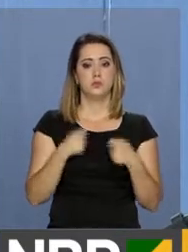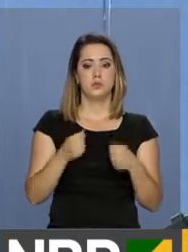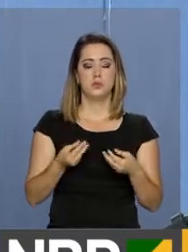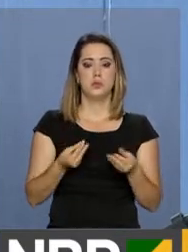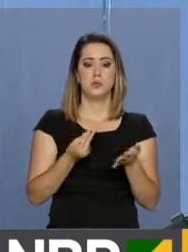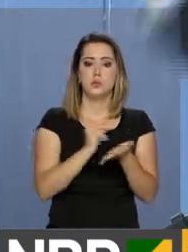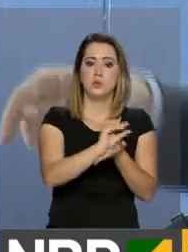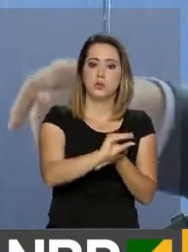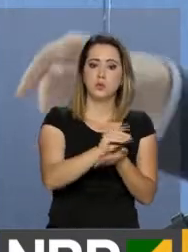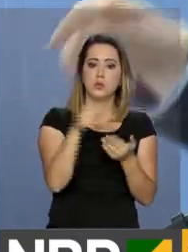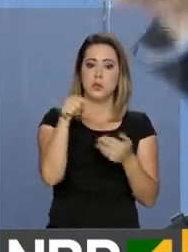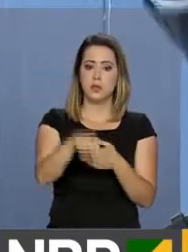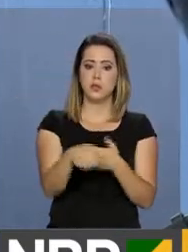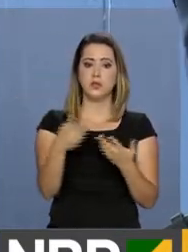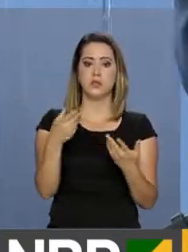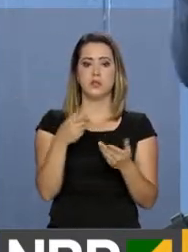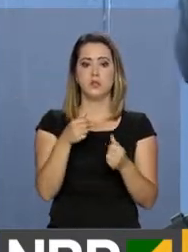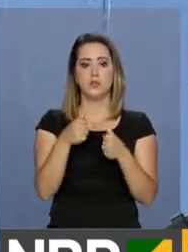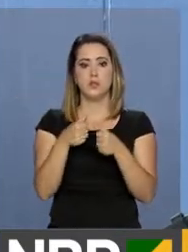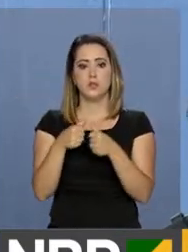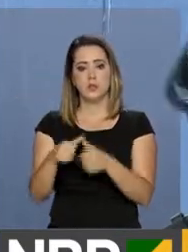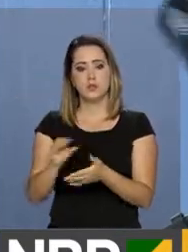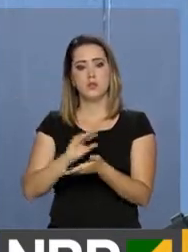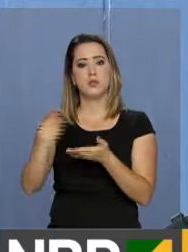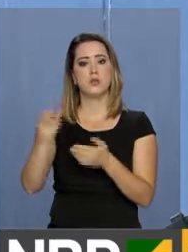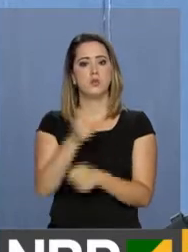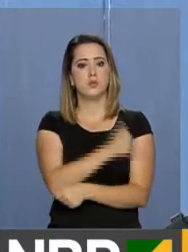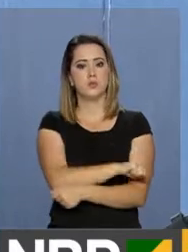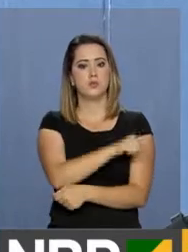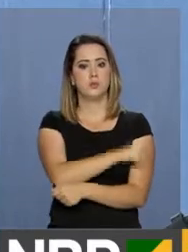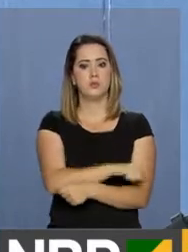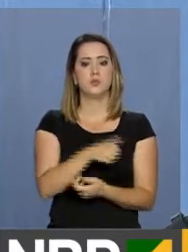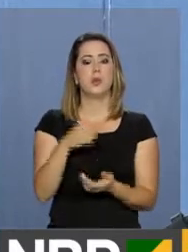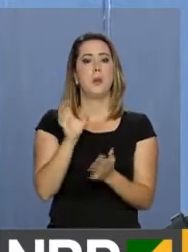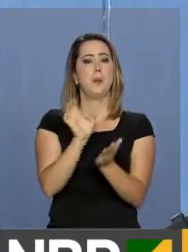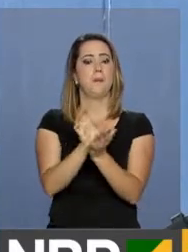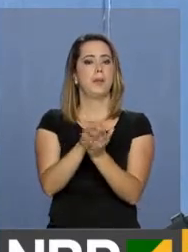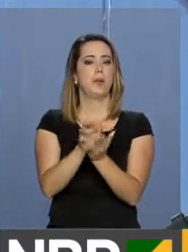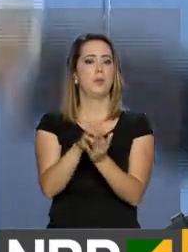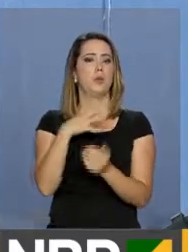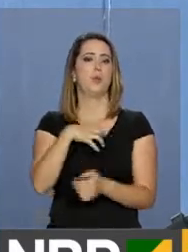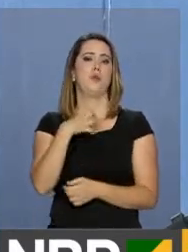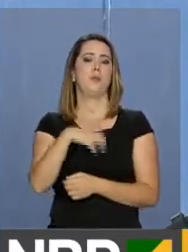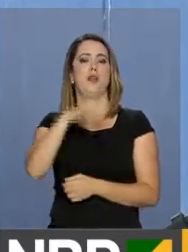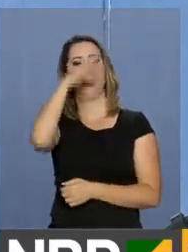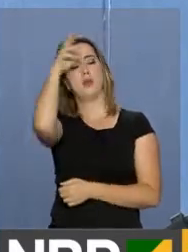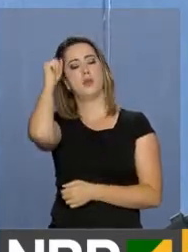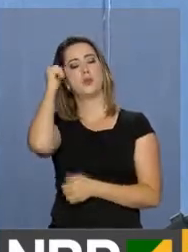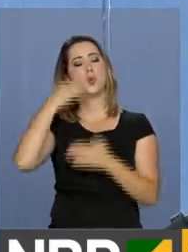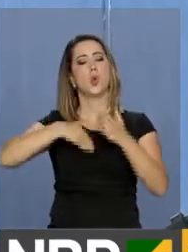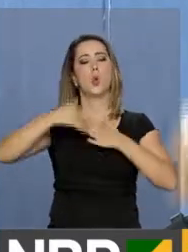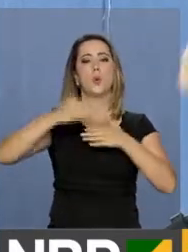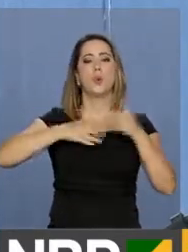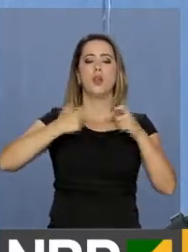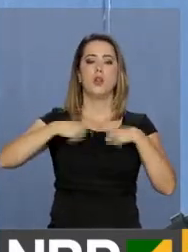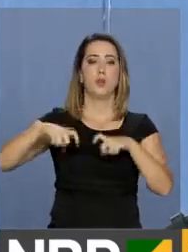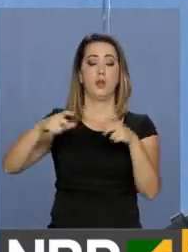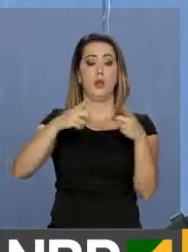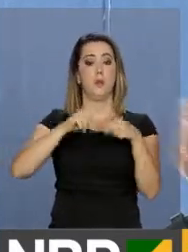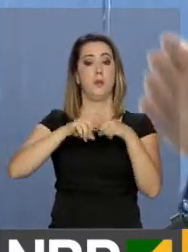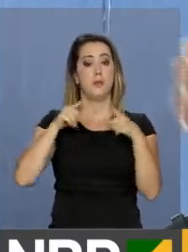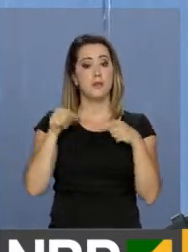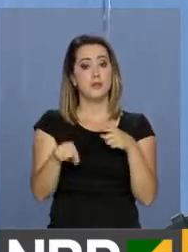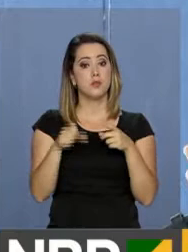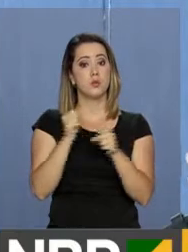sendo investidos aqui, deveriam estar sendo investidos no Rio de Janeiro, em Pernambuco, na Bahia, no Amazonas, aonde seja. Mas esse dinheiro